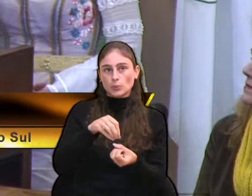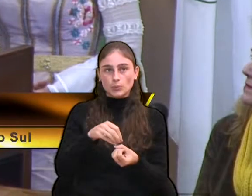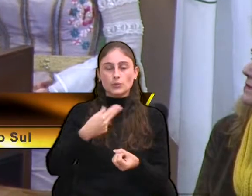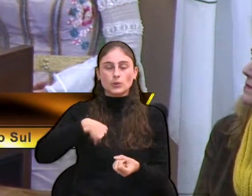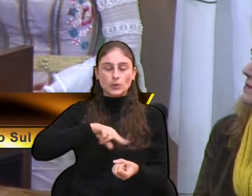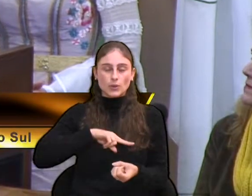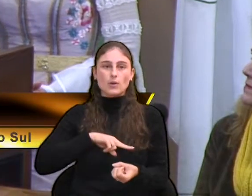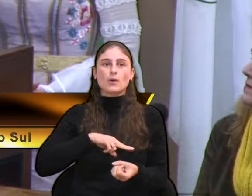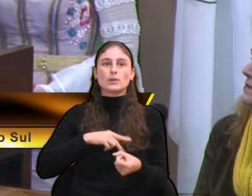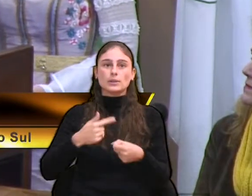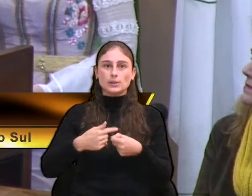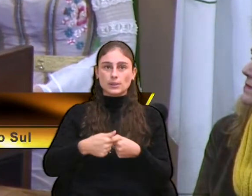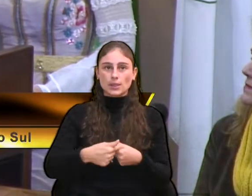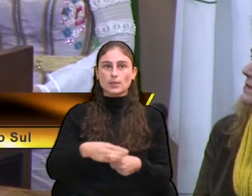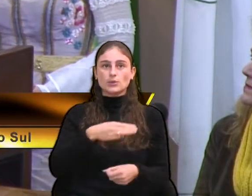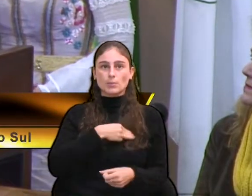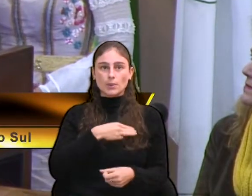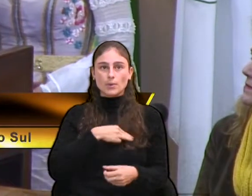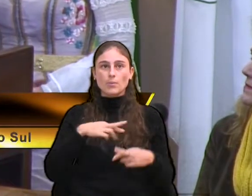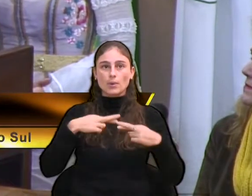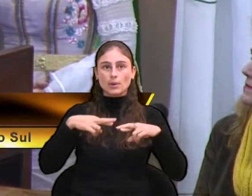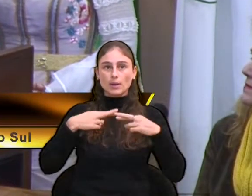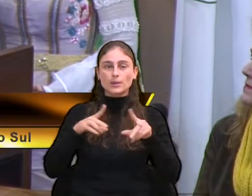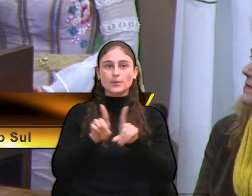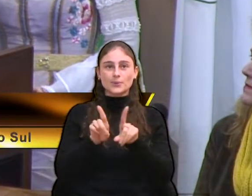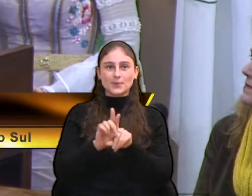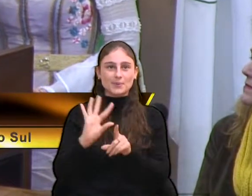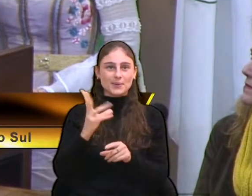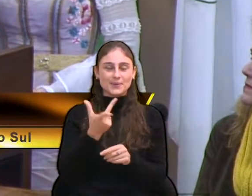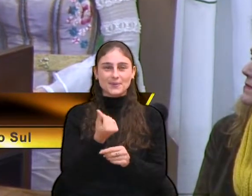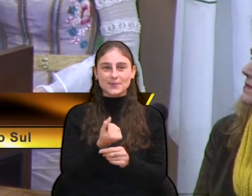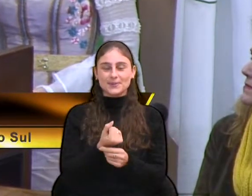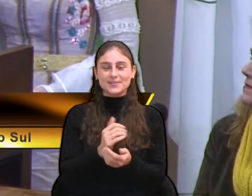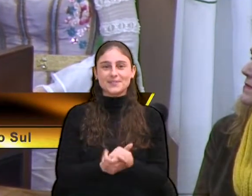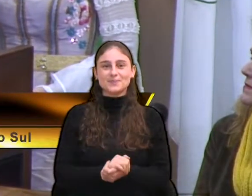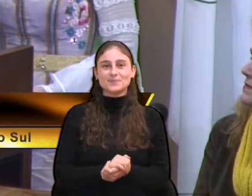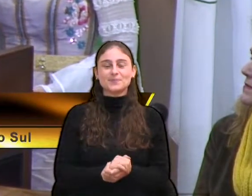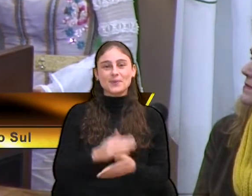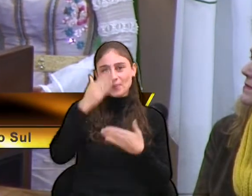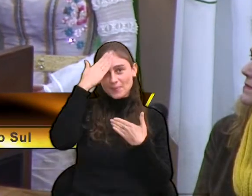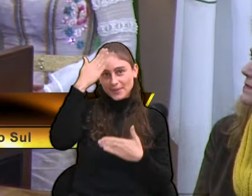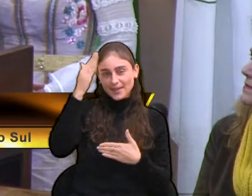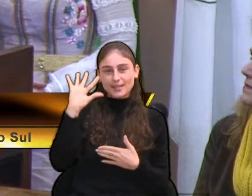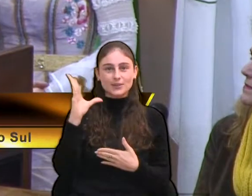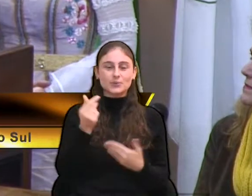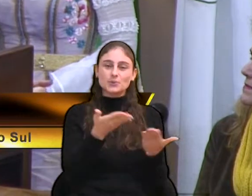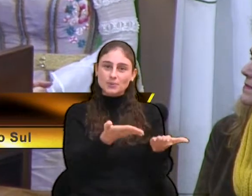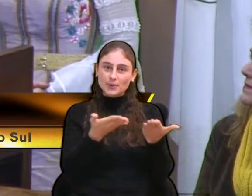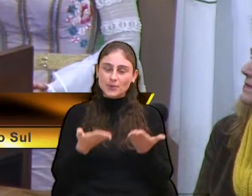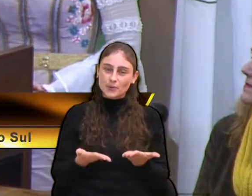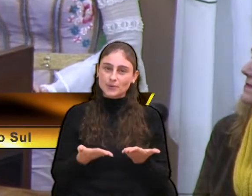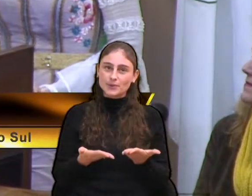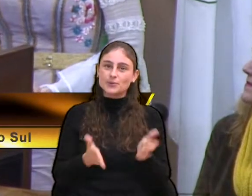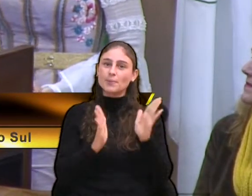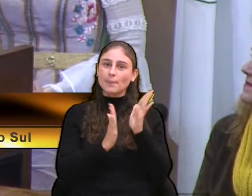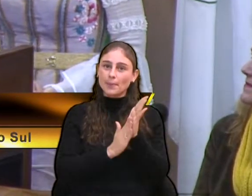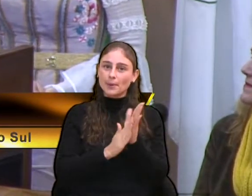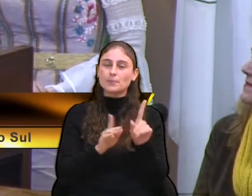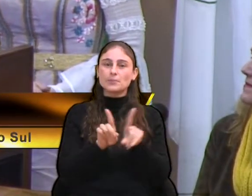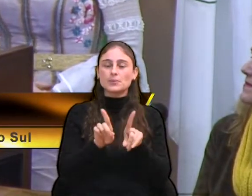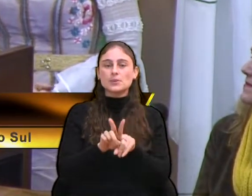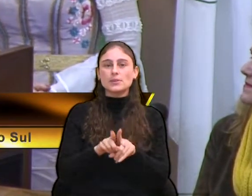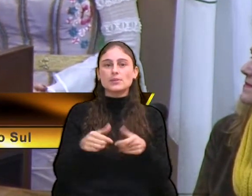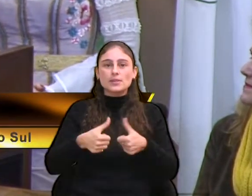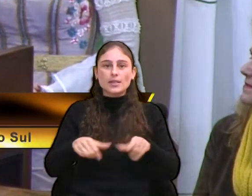Marco Polo, toda a Randon S.A. e suas filiais. Então, muito obrigada a todos pelo convite, parabéns por